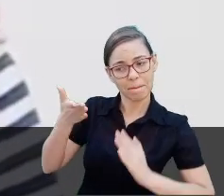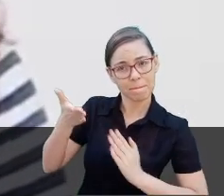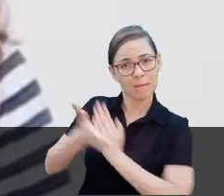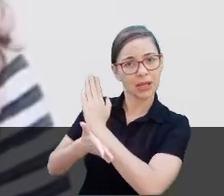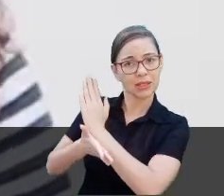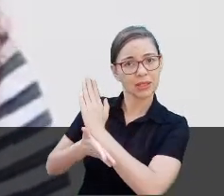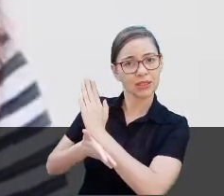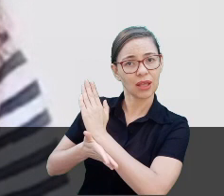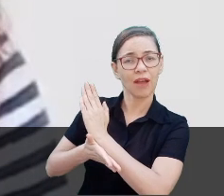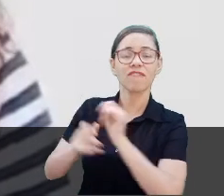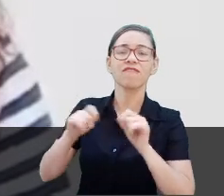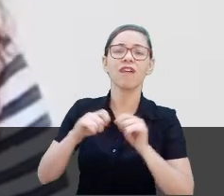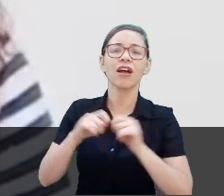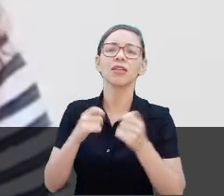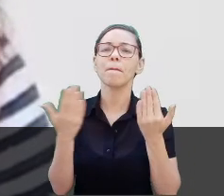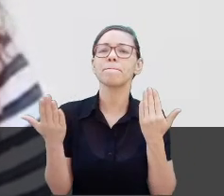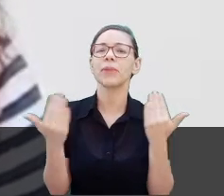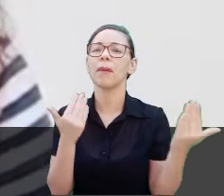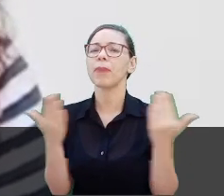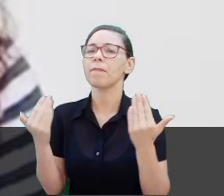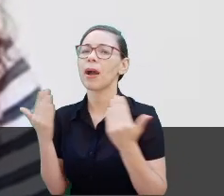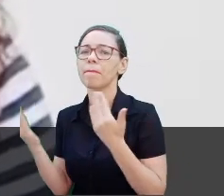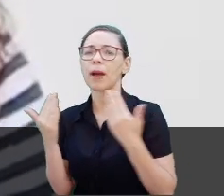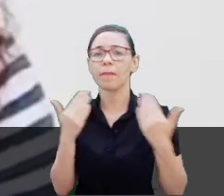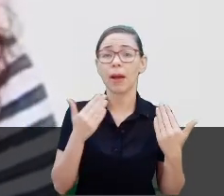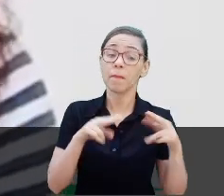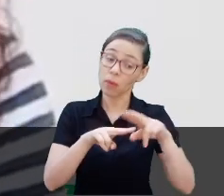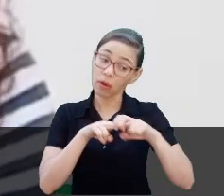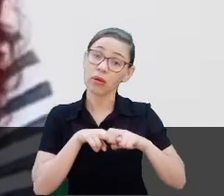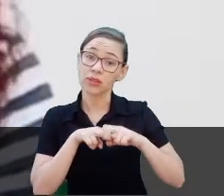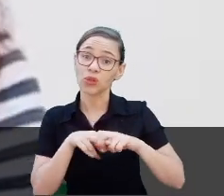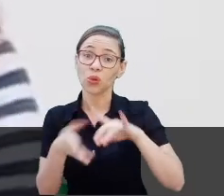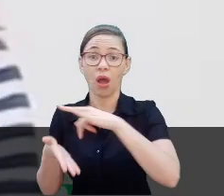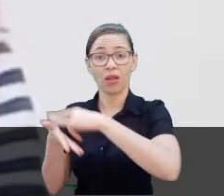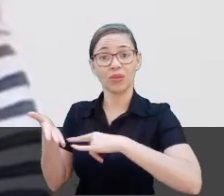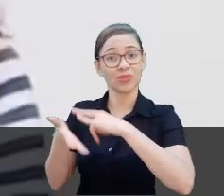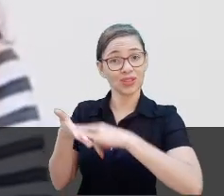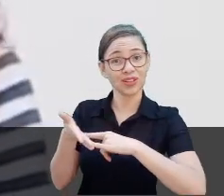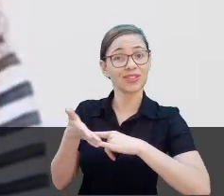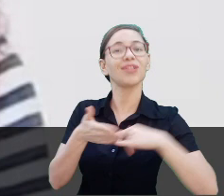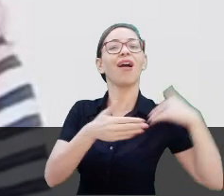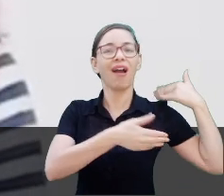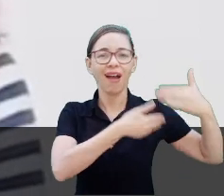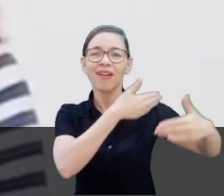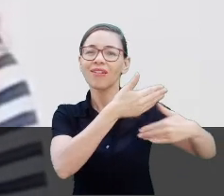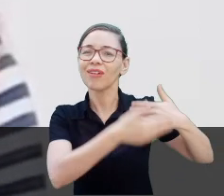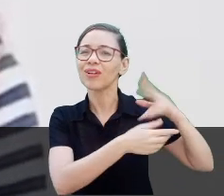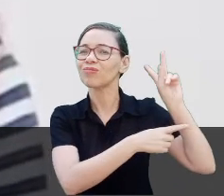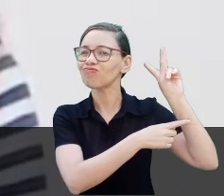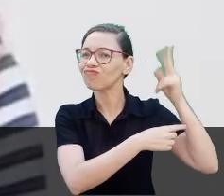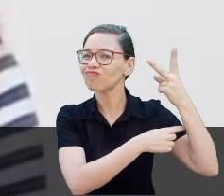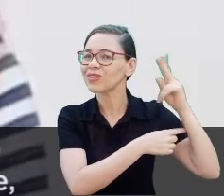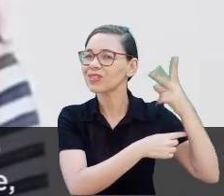conselhos, produz esse documento, publica esse documento e produz uma série de debates a partir das propostas